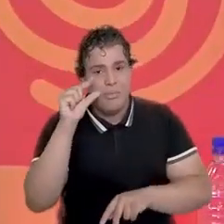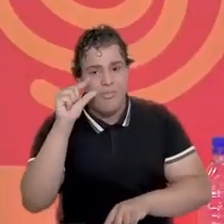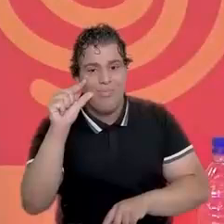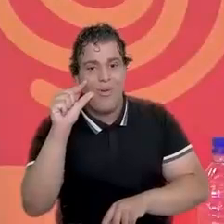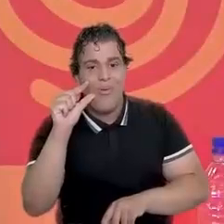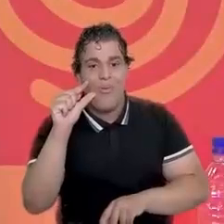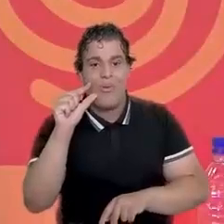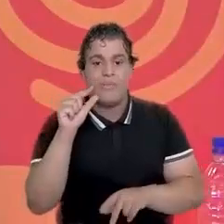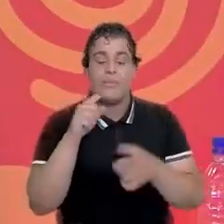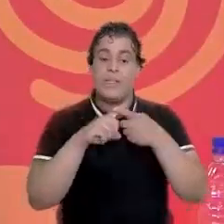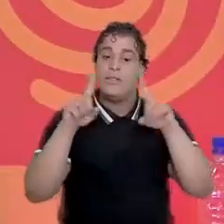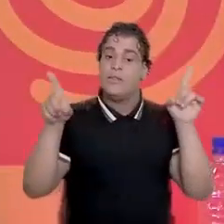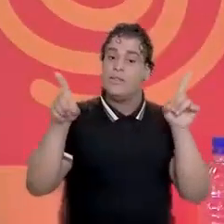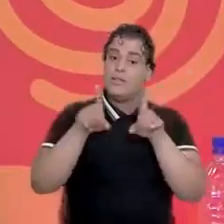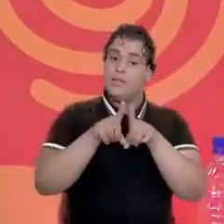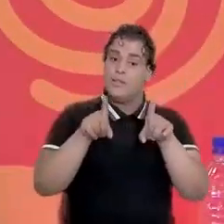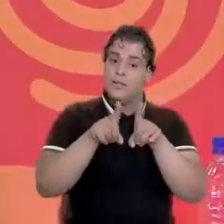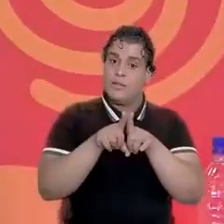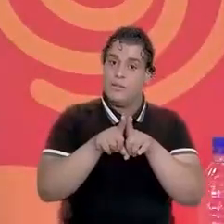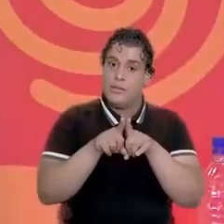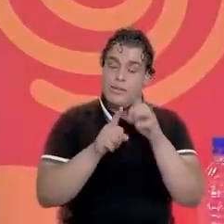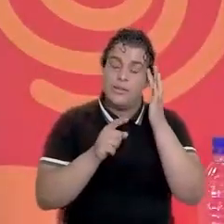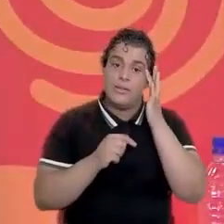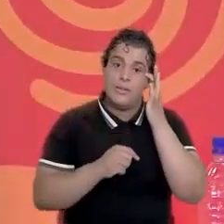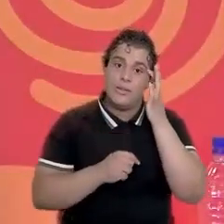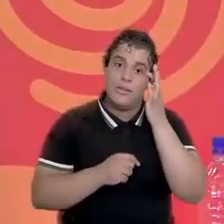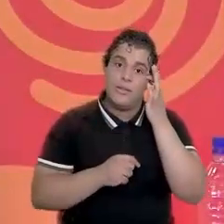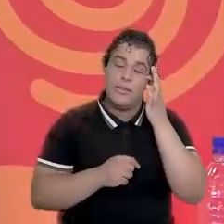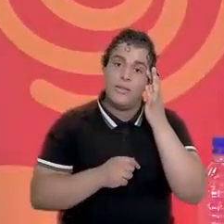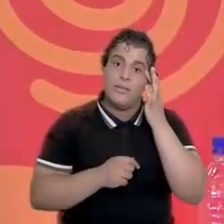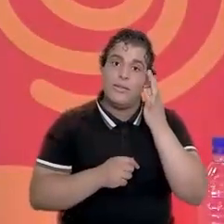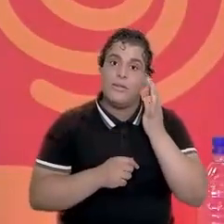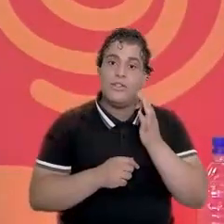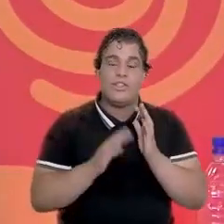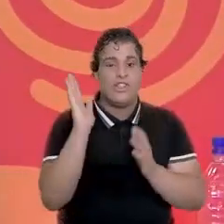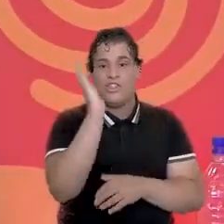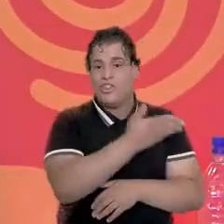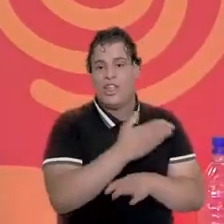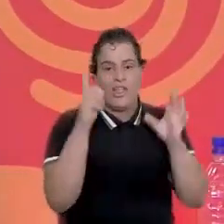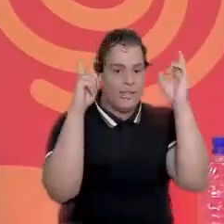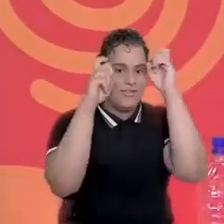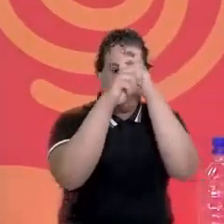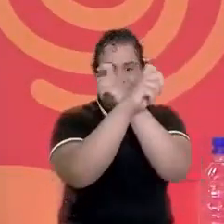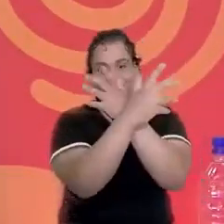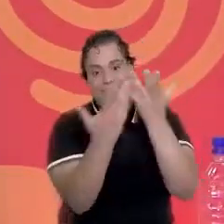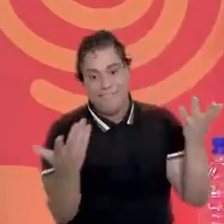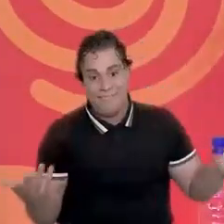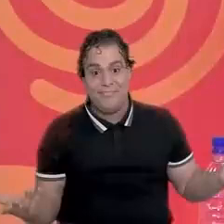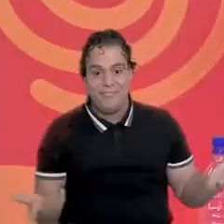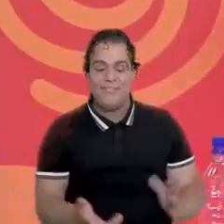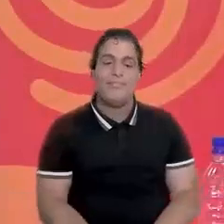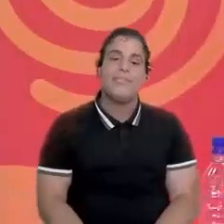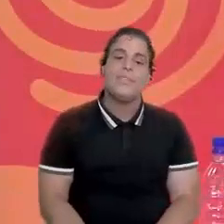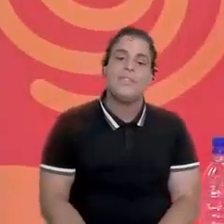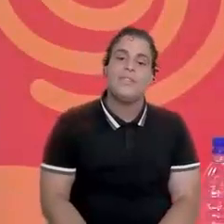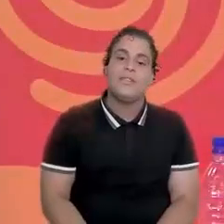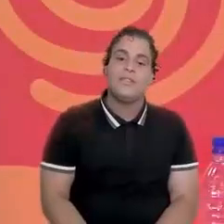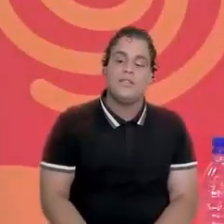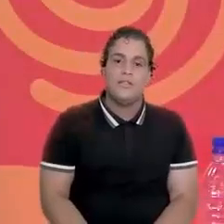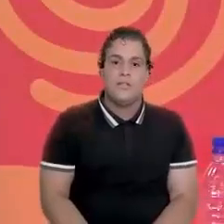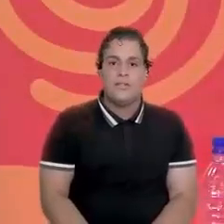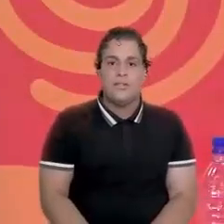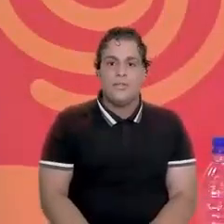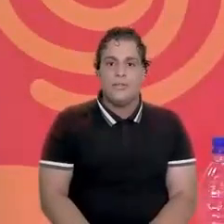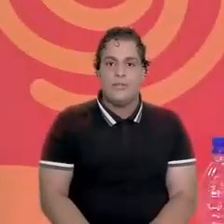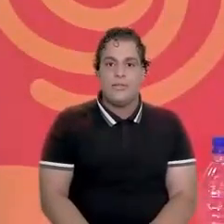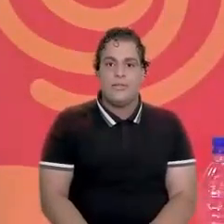poucos e, ao mesmo tempo, está véspera de nada. Então, assim, o ditado já era difícil, né? Dias de muito, véspera de nada. Ficou um pouco pior, que